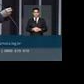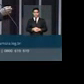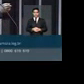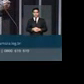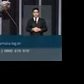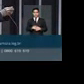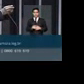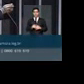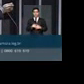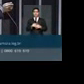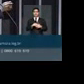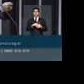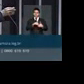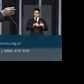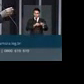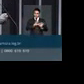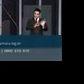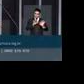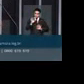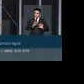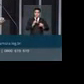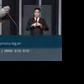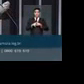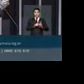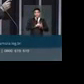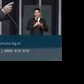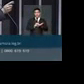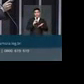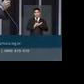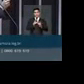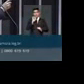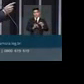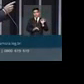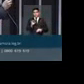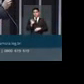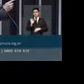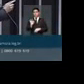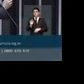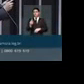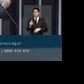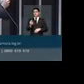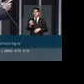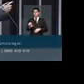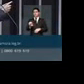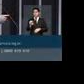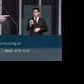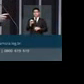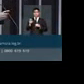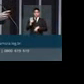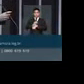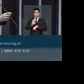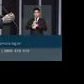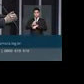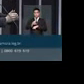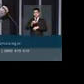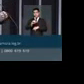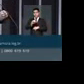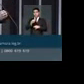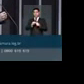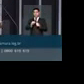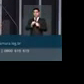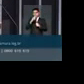corrigiu uma profunda injustiça que o Tribunal Regional Eleitoral do Rio de Janeiro havia feito